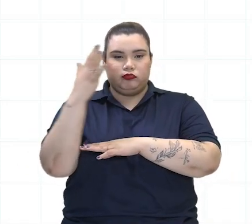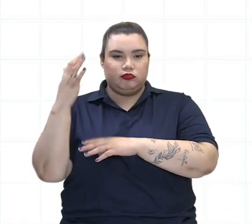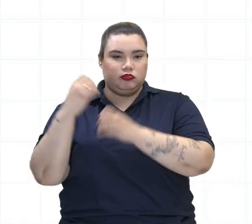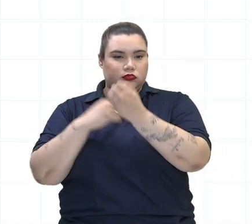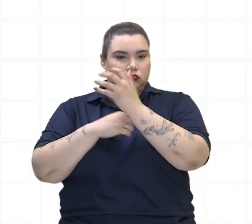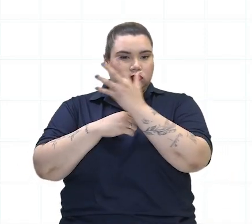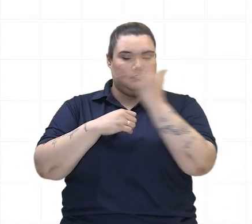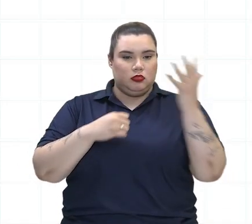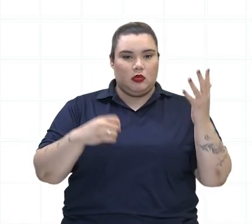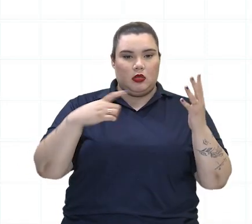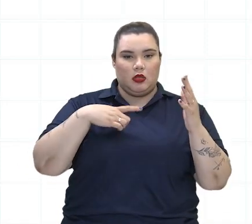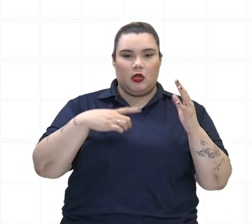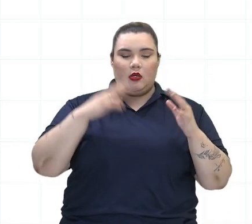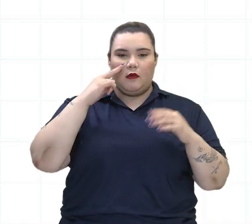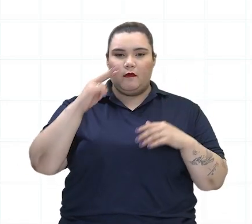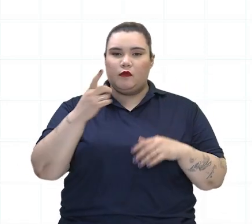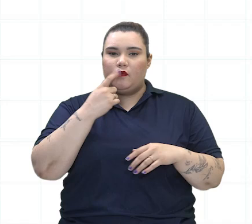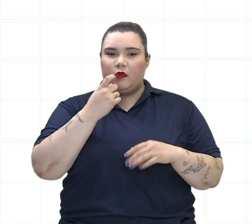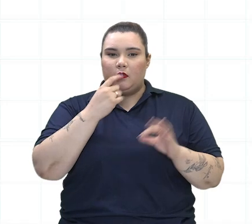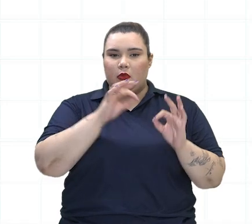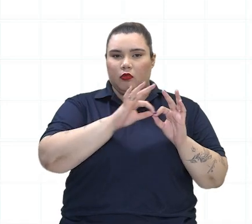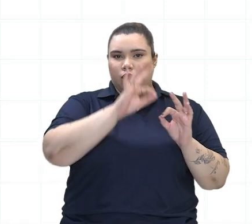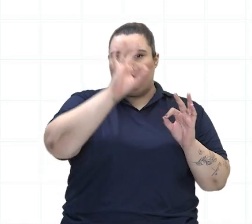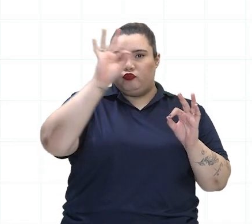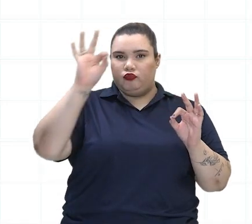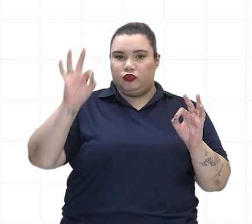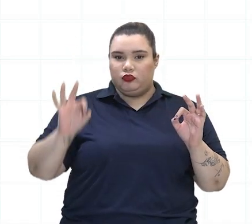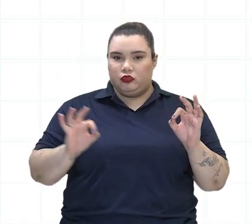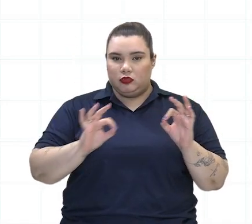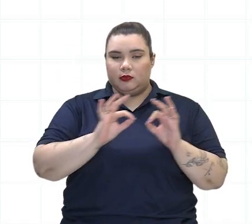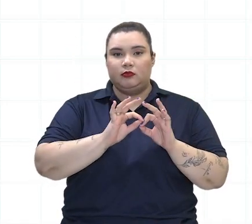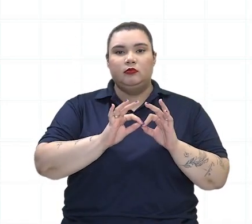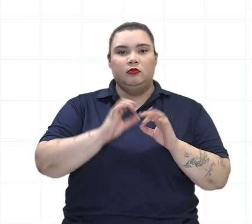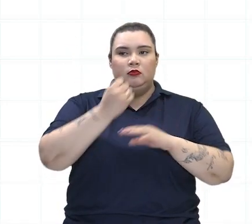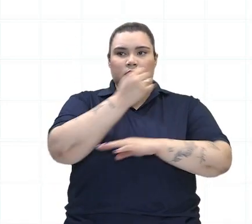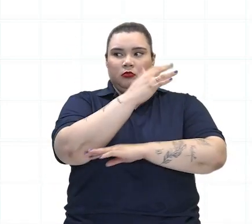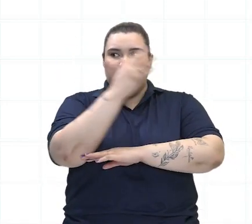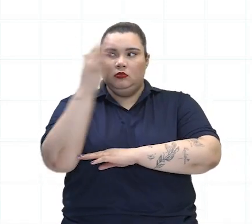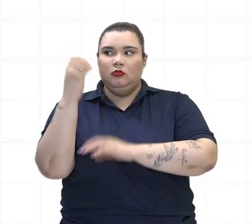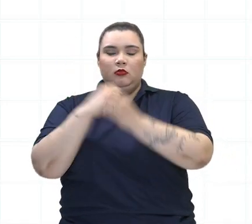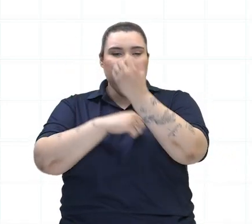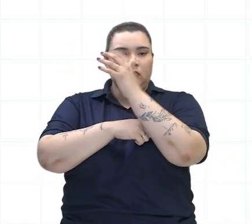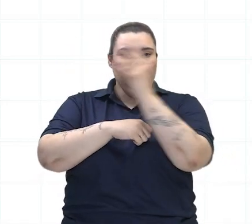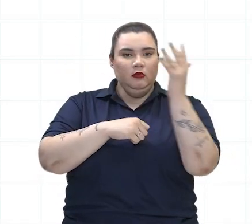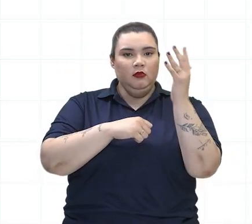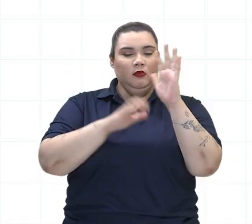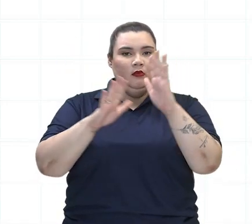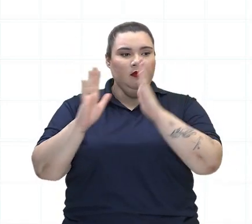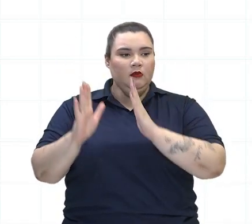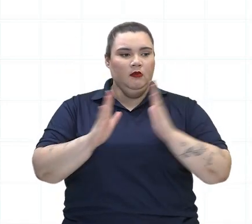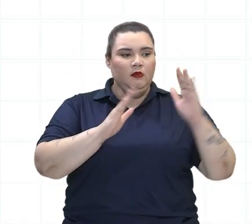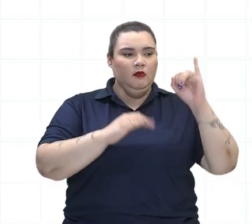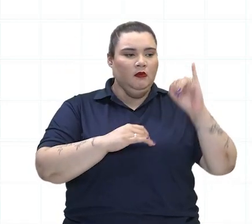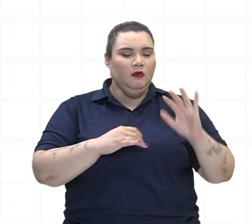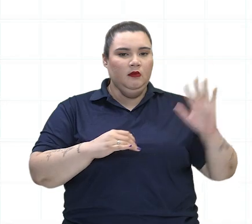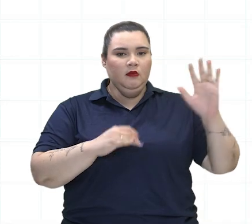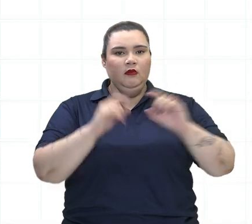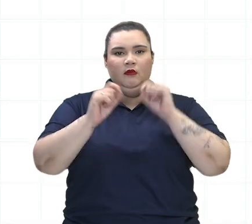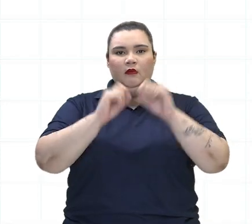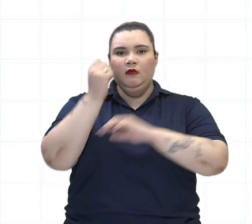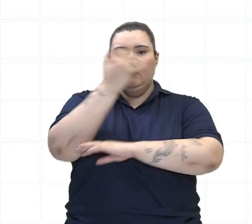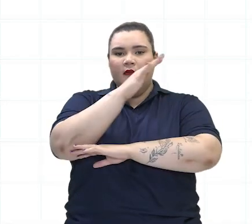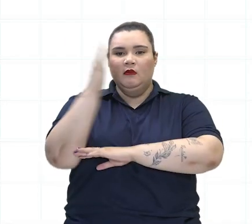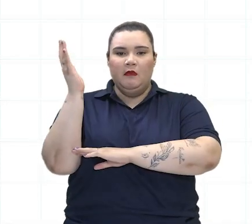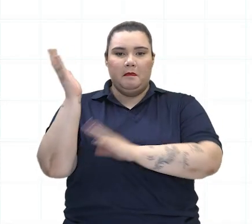delimitada por uma linha vermelha. Então, era antes desse desmatamento ocorrer. E ao lado, pós-desmatamento. Então, olha